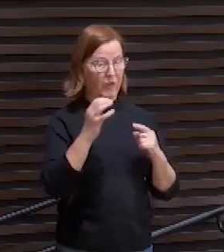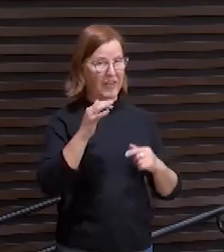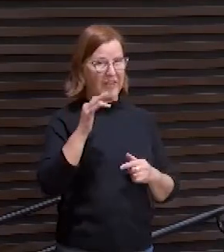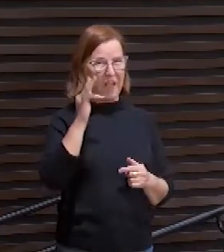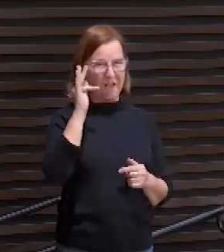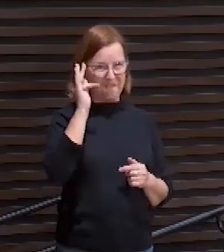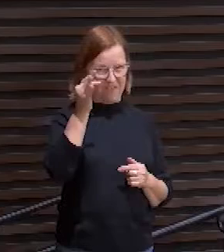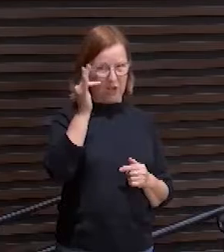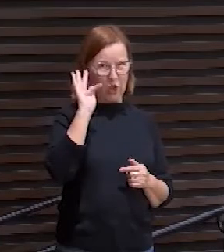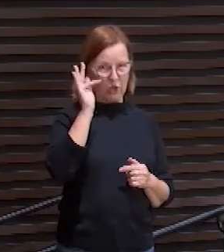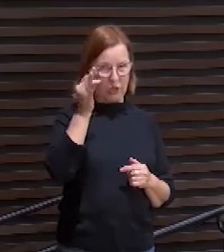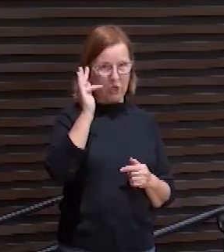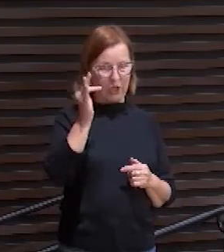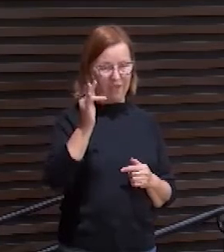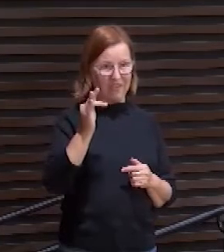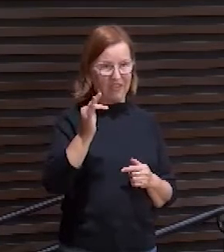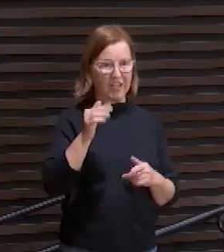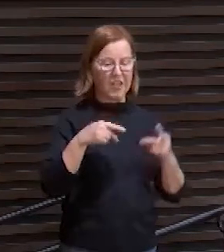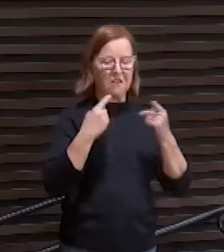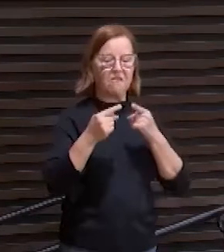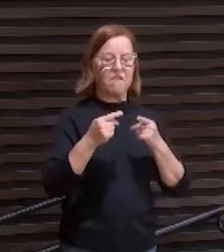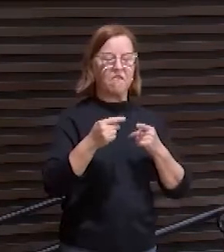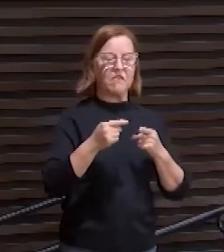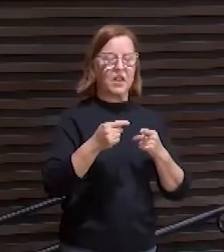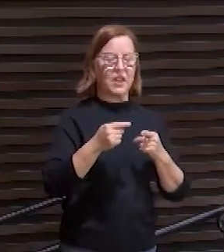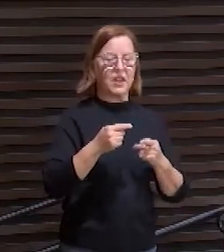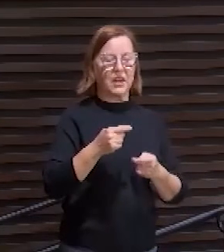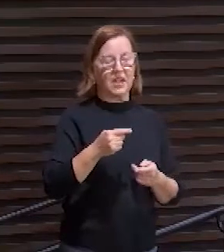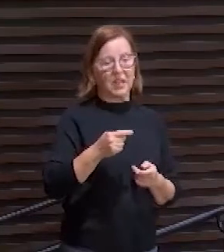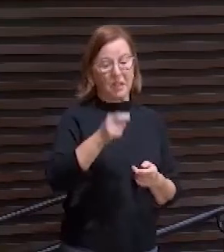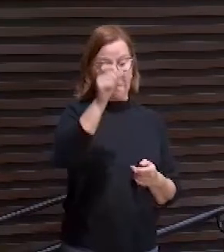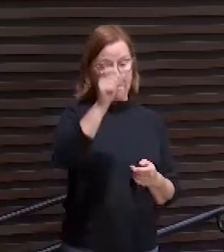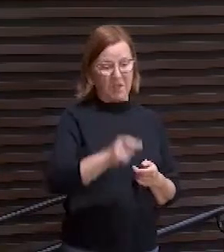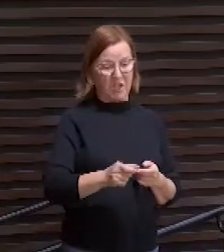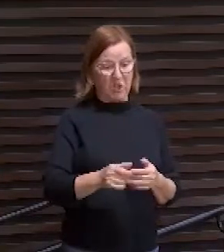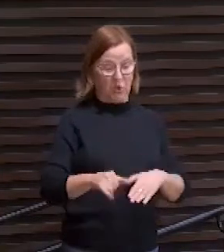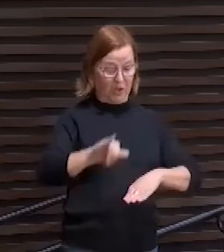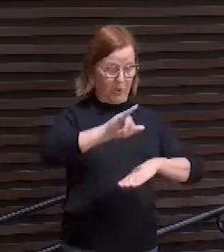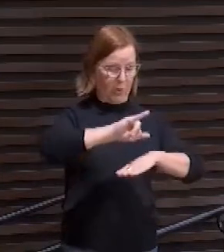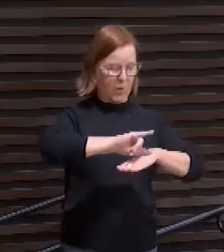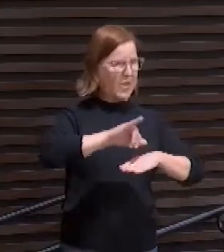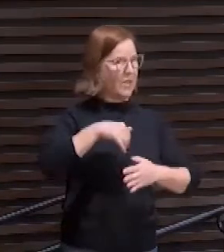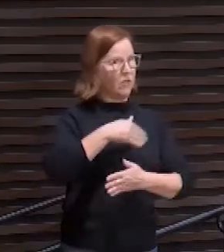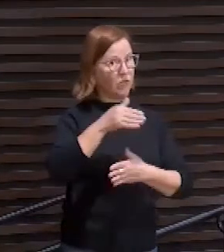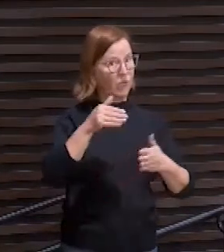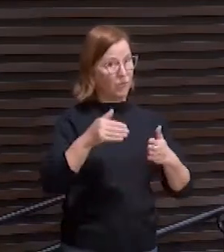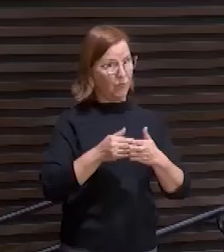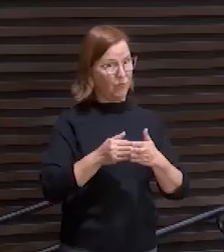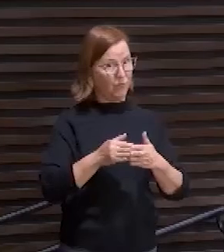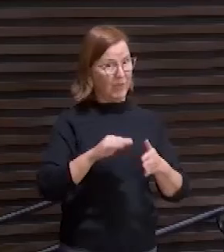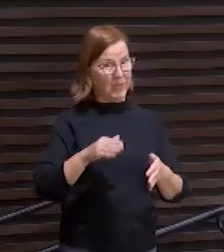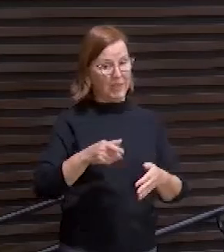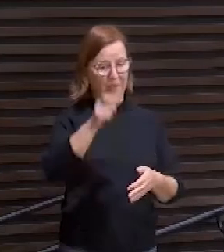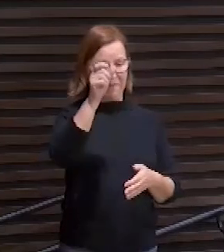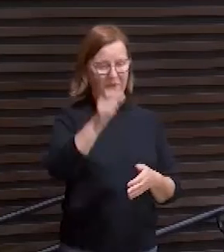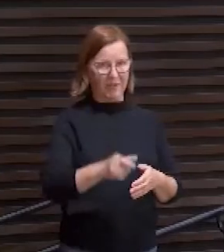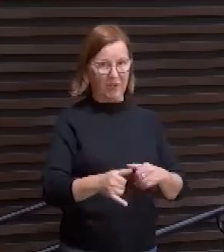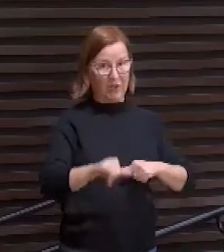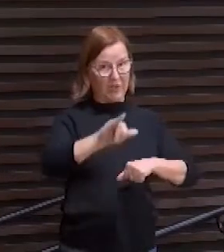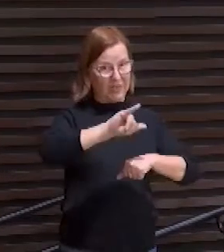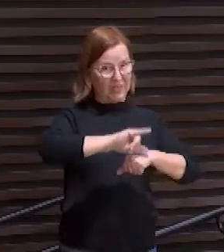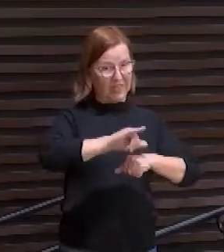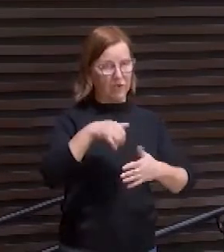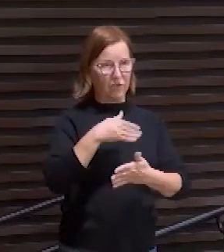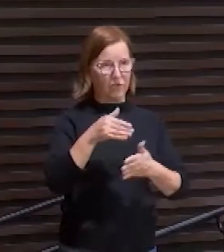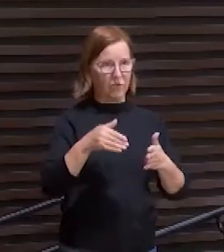que considera o homem o centro de tudo. Então, o homem é o centro de tudo e